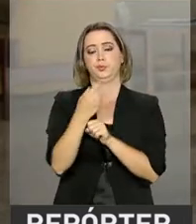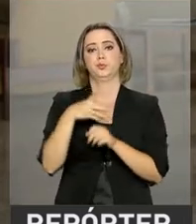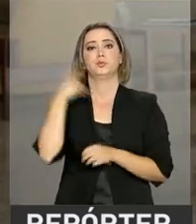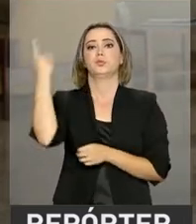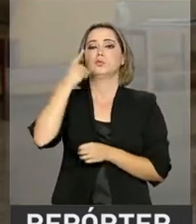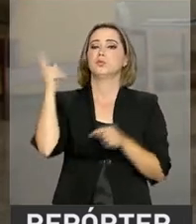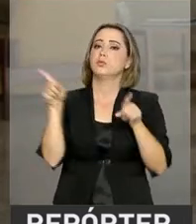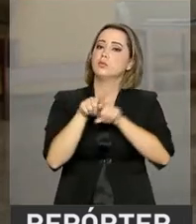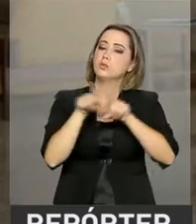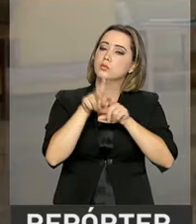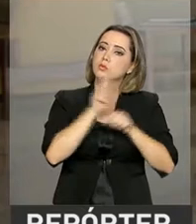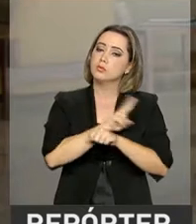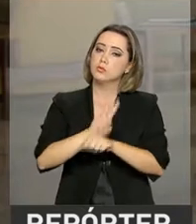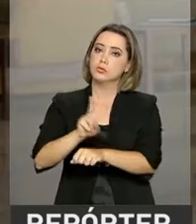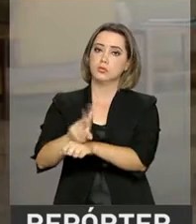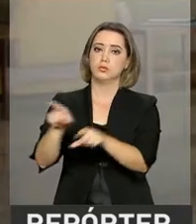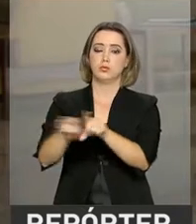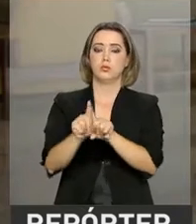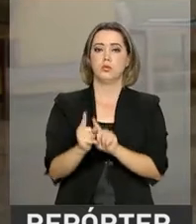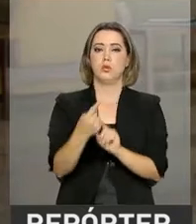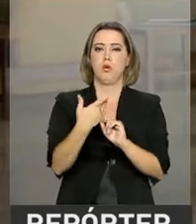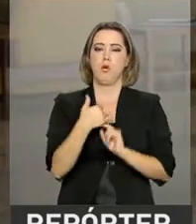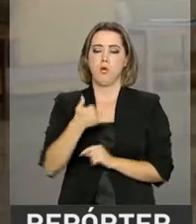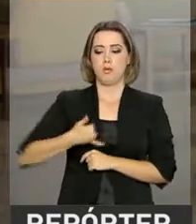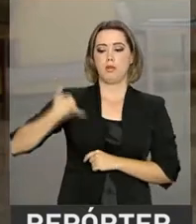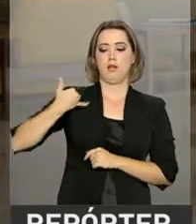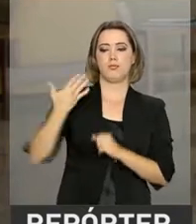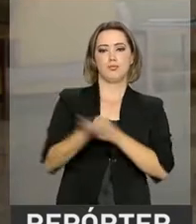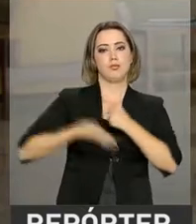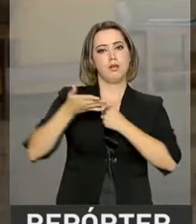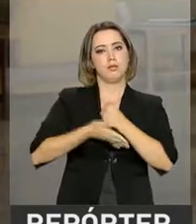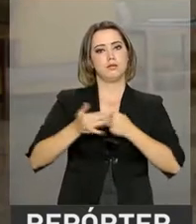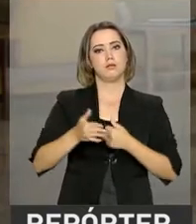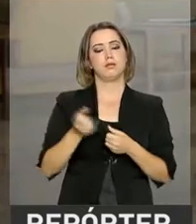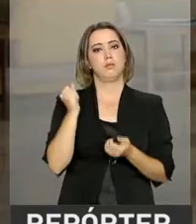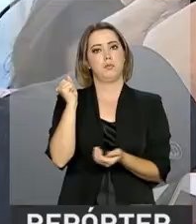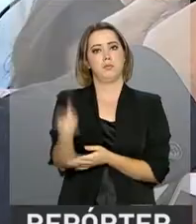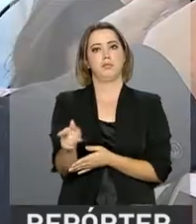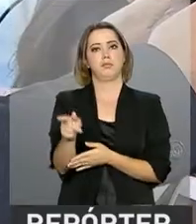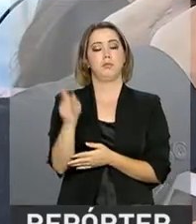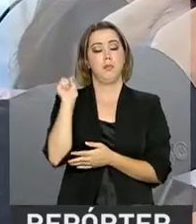defendeu também o estabelecimento de uma idade mínima para aposentar.